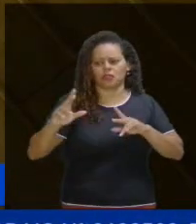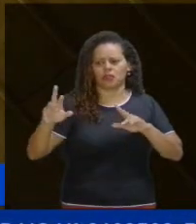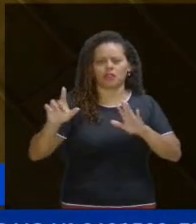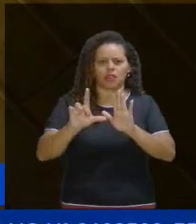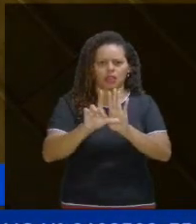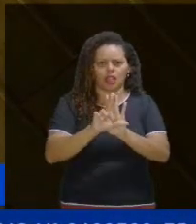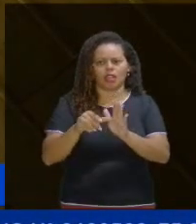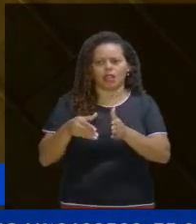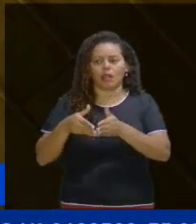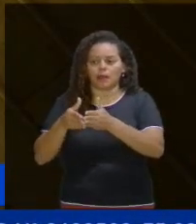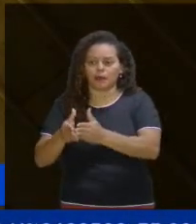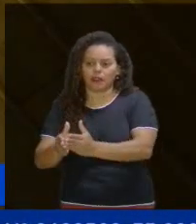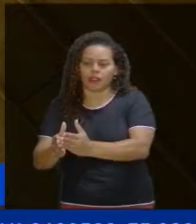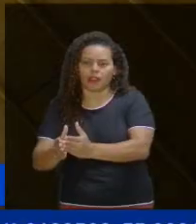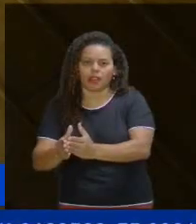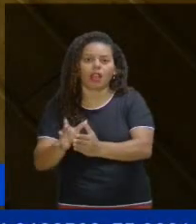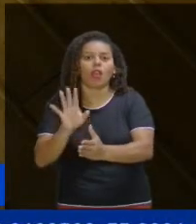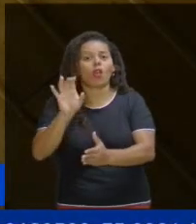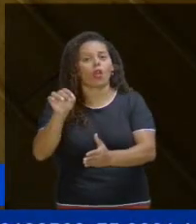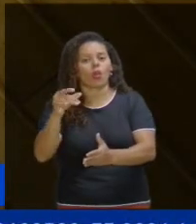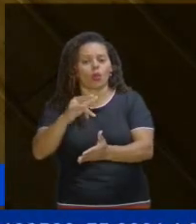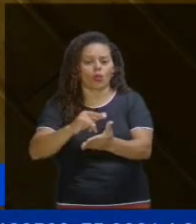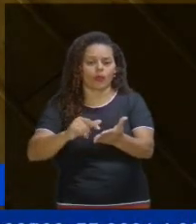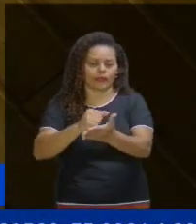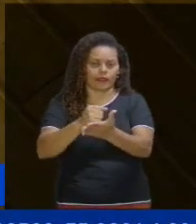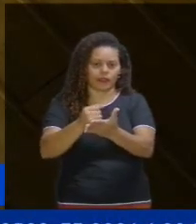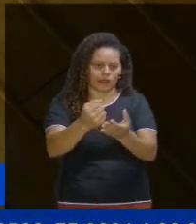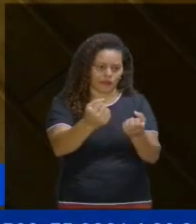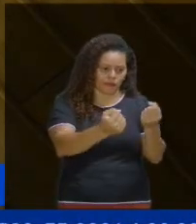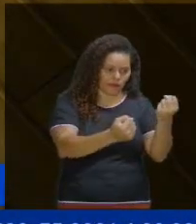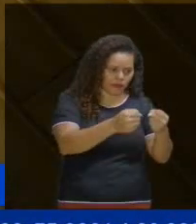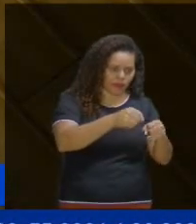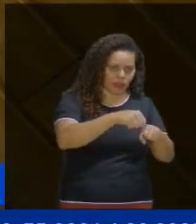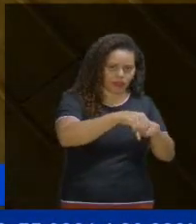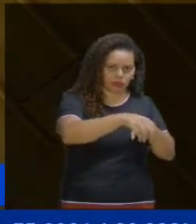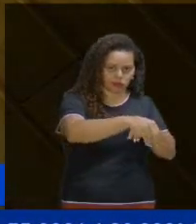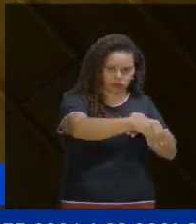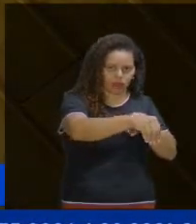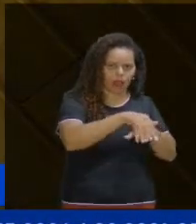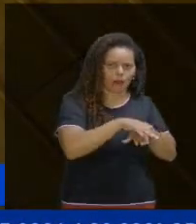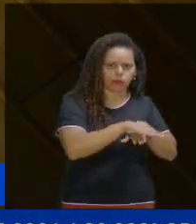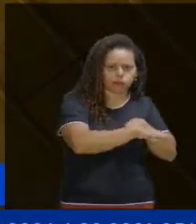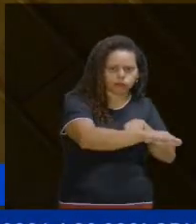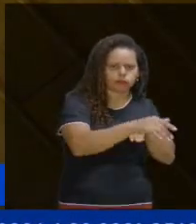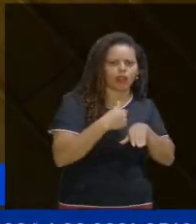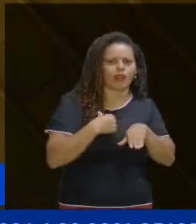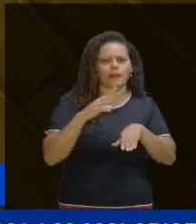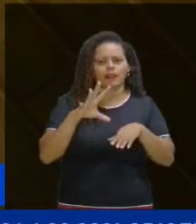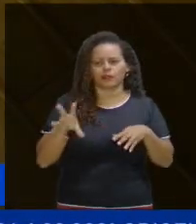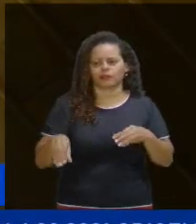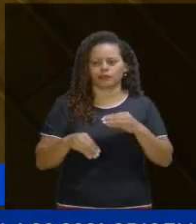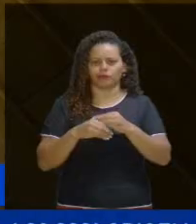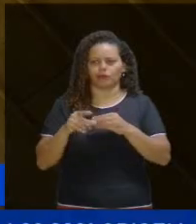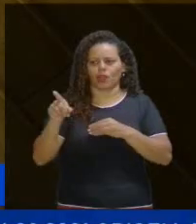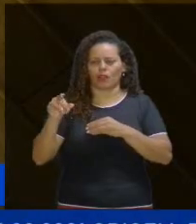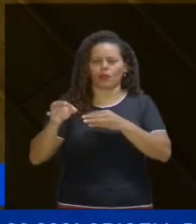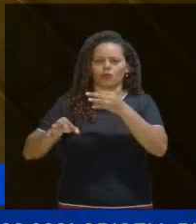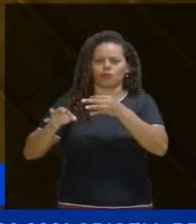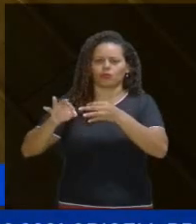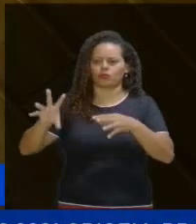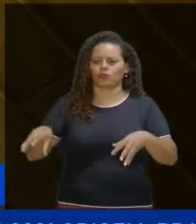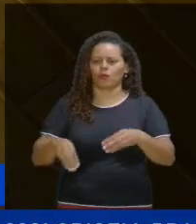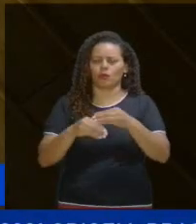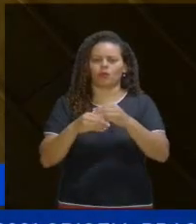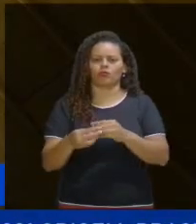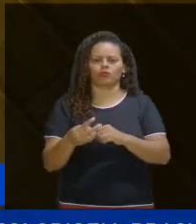da embarcação e da contratação de veículos. Então, dentro desse limite, o juiz somou os dois